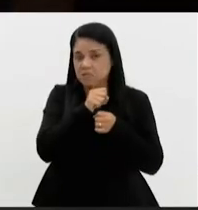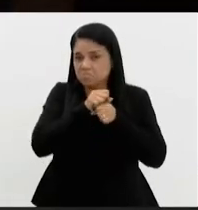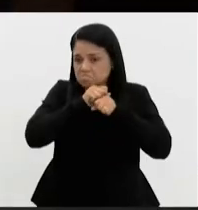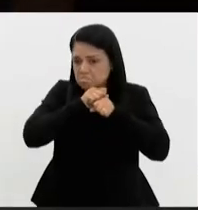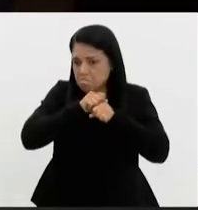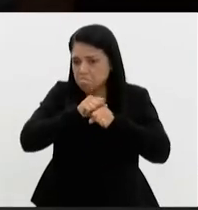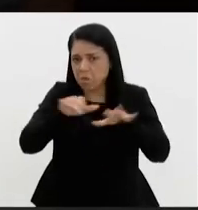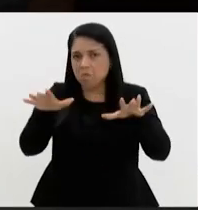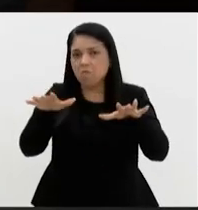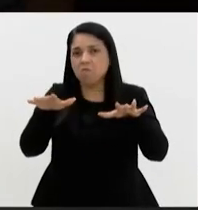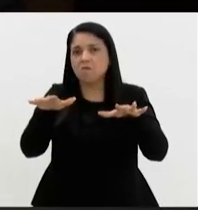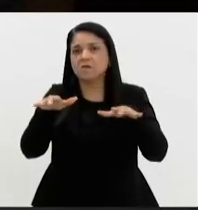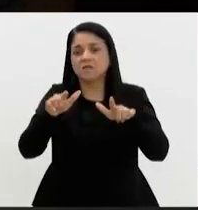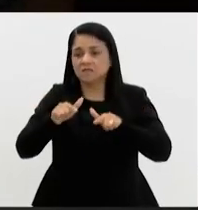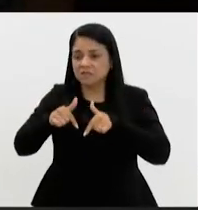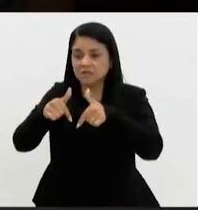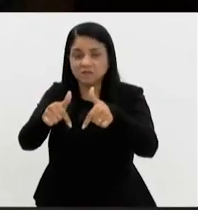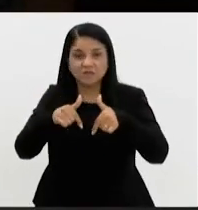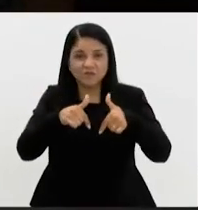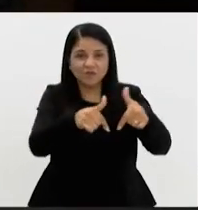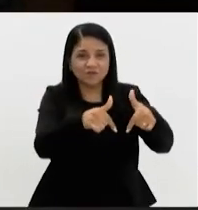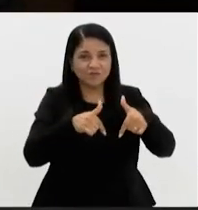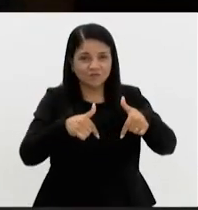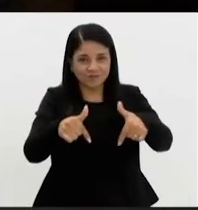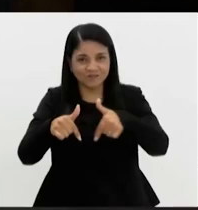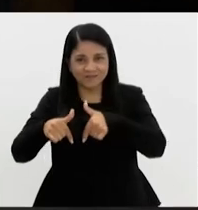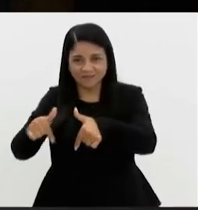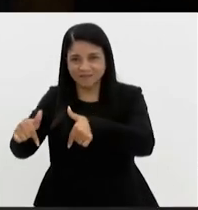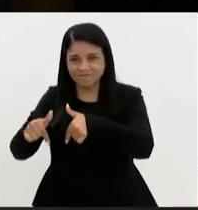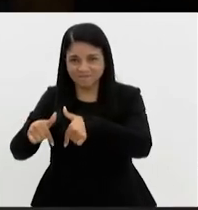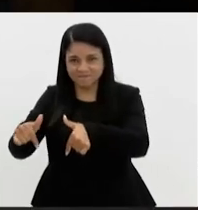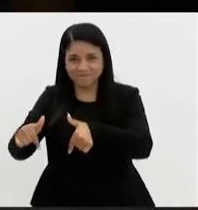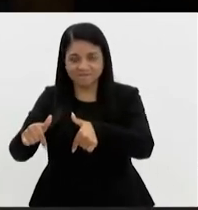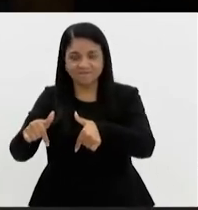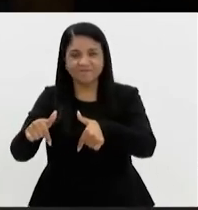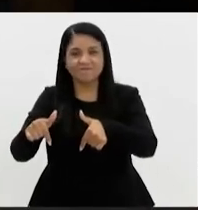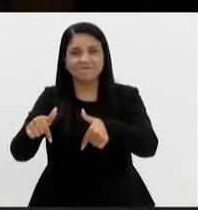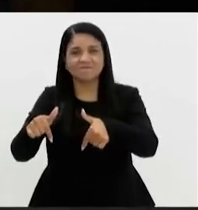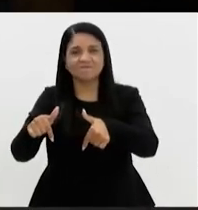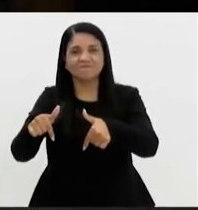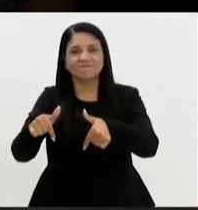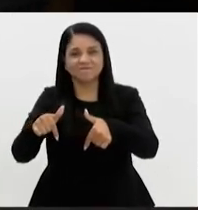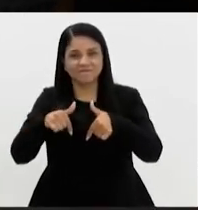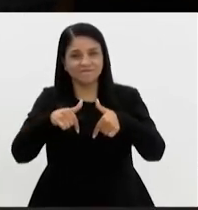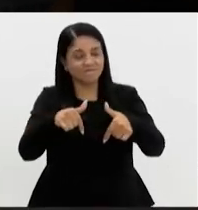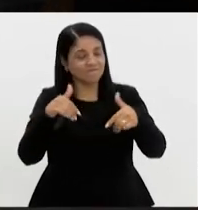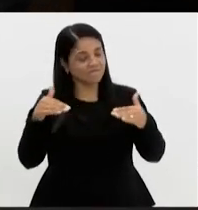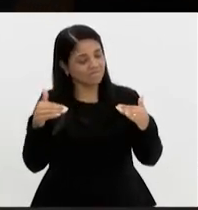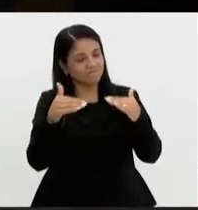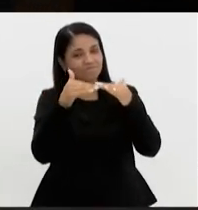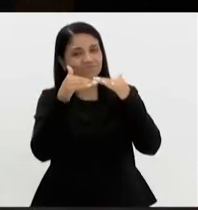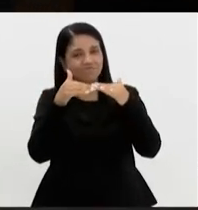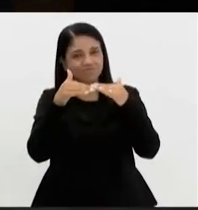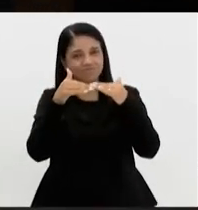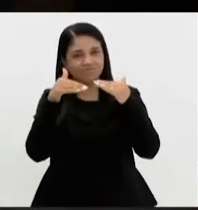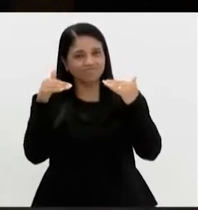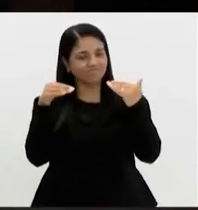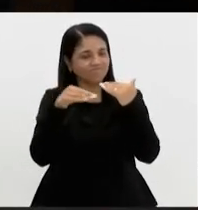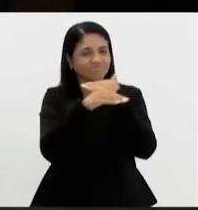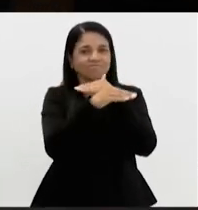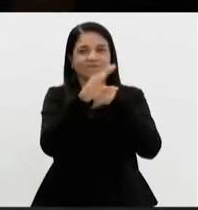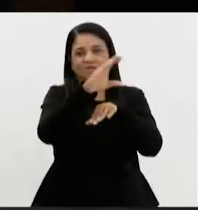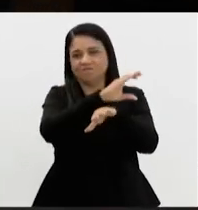através das ações diretas de da ação direta de inconstitucionalidade da